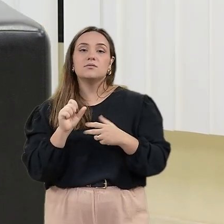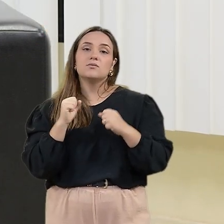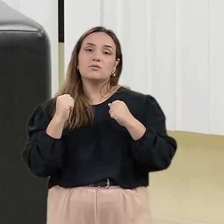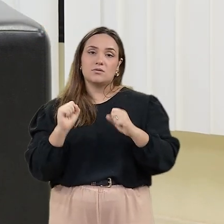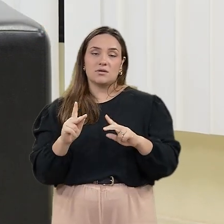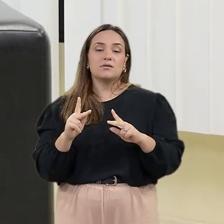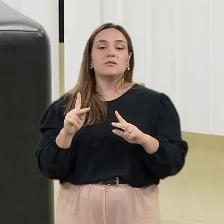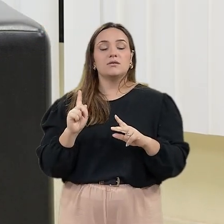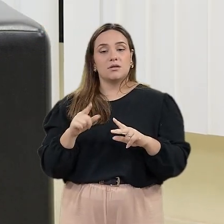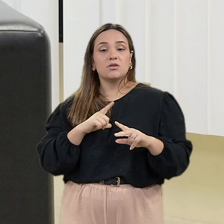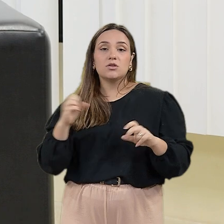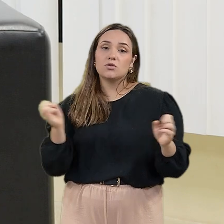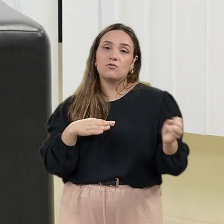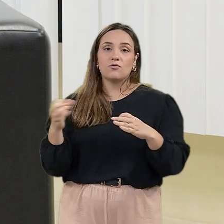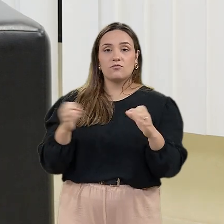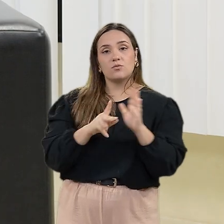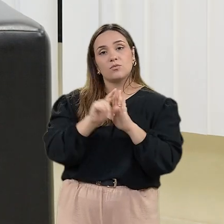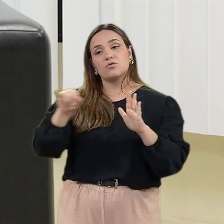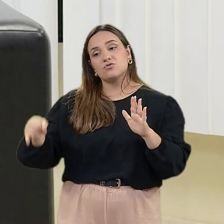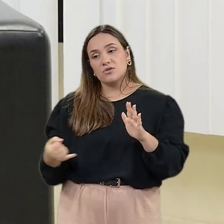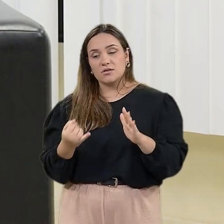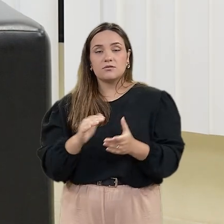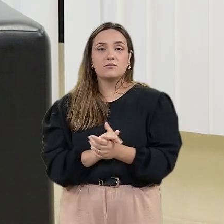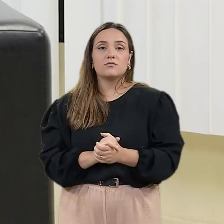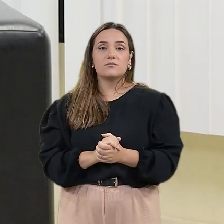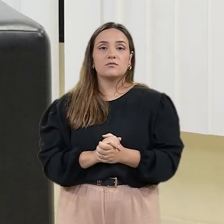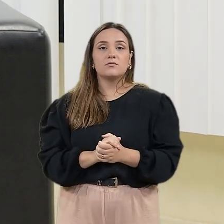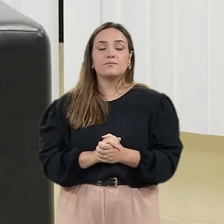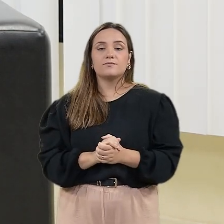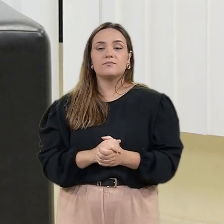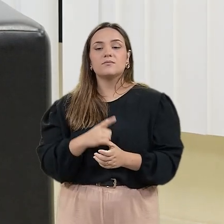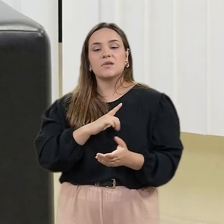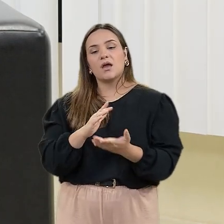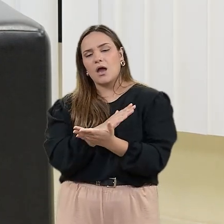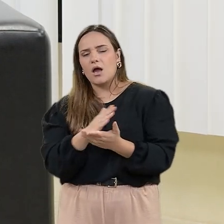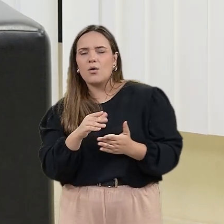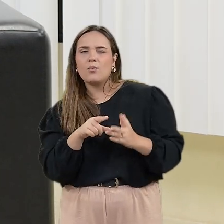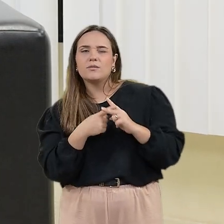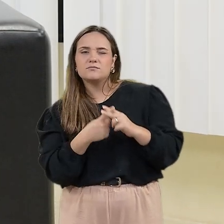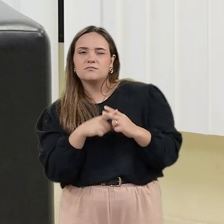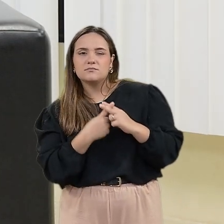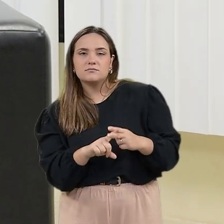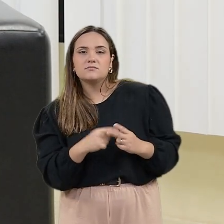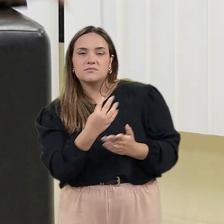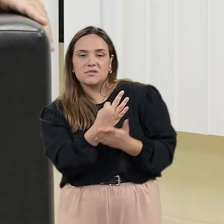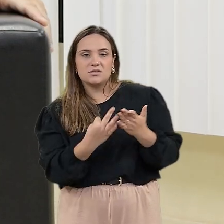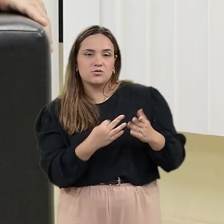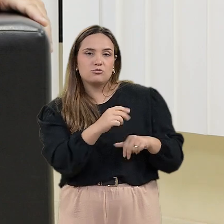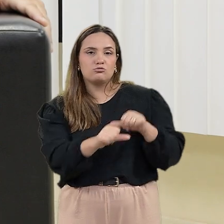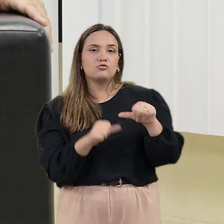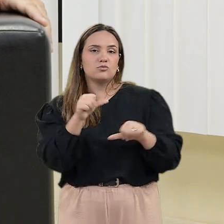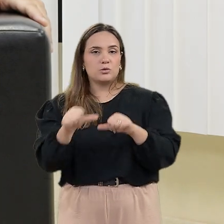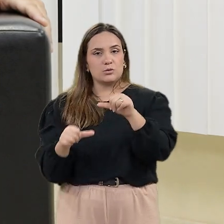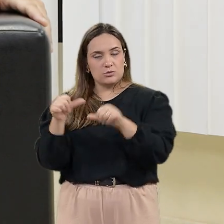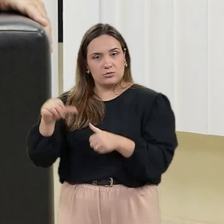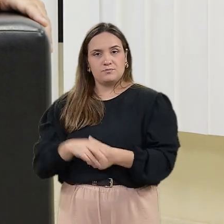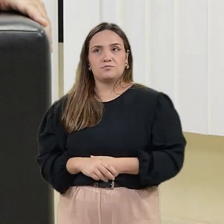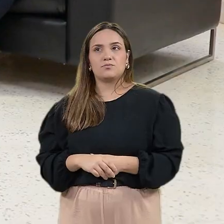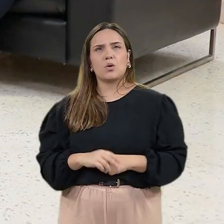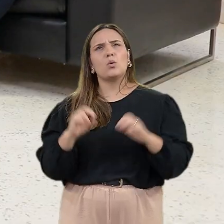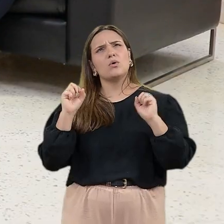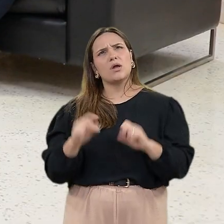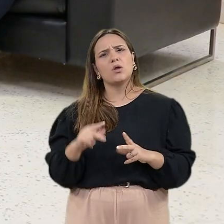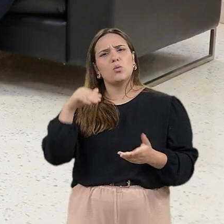na legislatura e tem que iniciar outro, então vieram outros projetos, e nesse projeto vieram alguns aditamentos em relação à